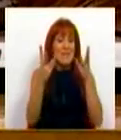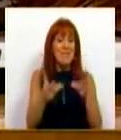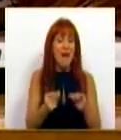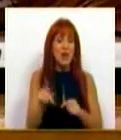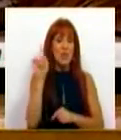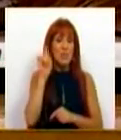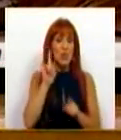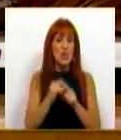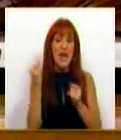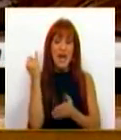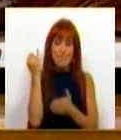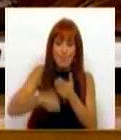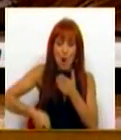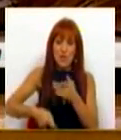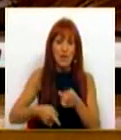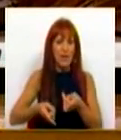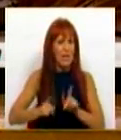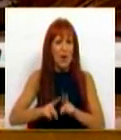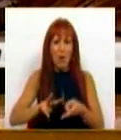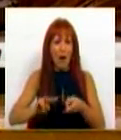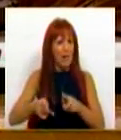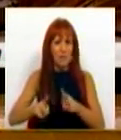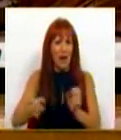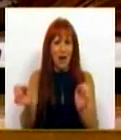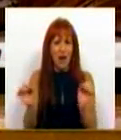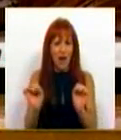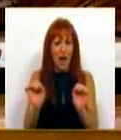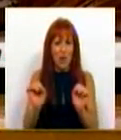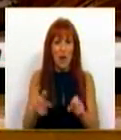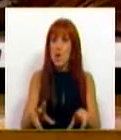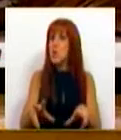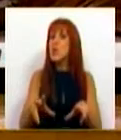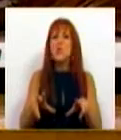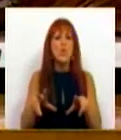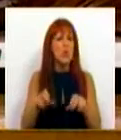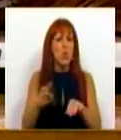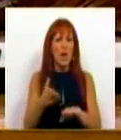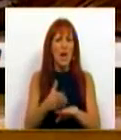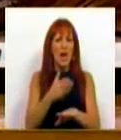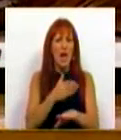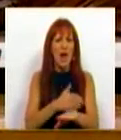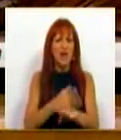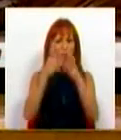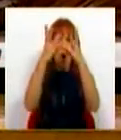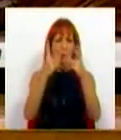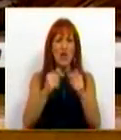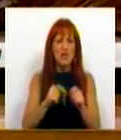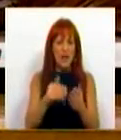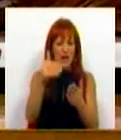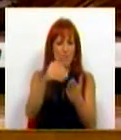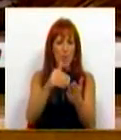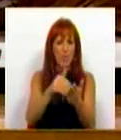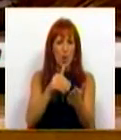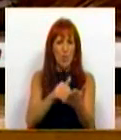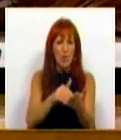dos principais impostos não se alteram. Nunca antes um orçamento tinha